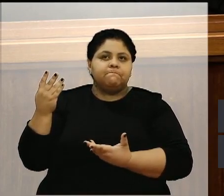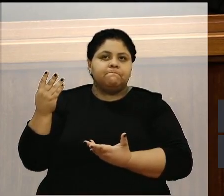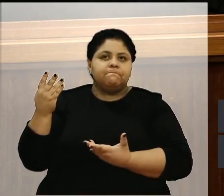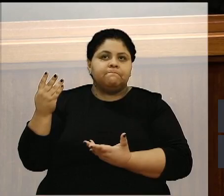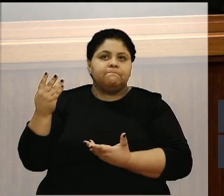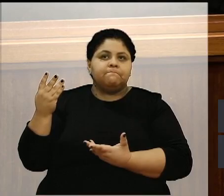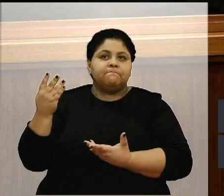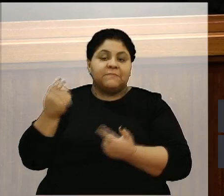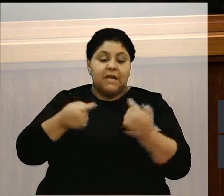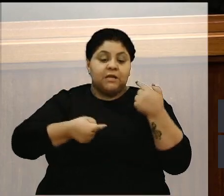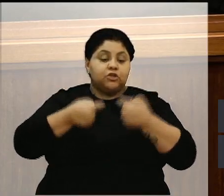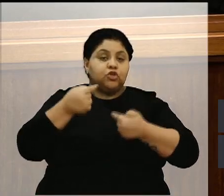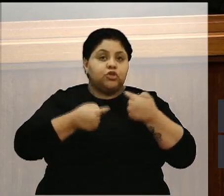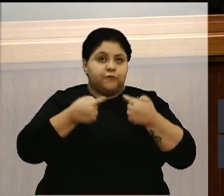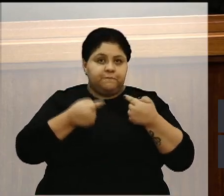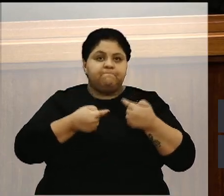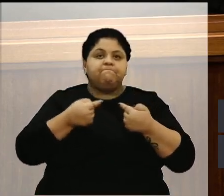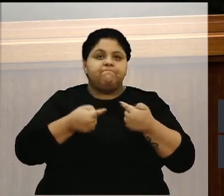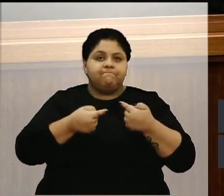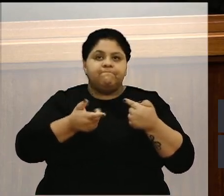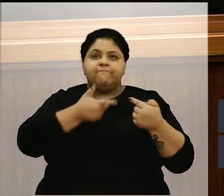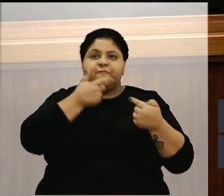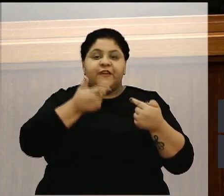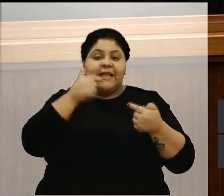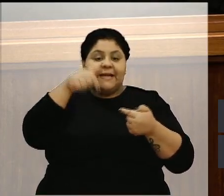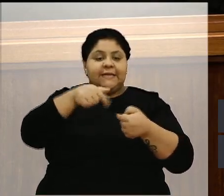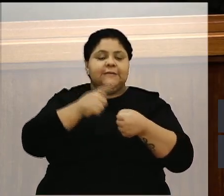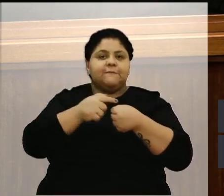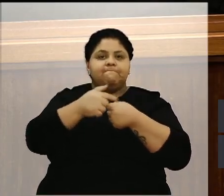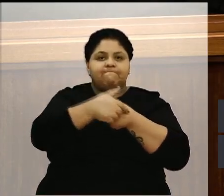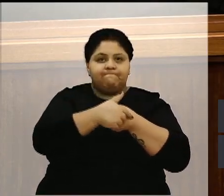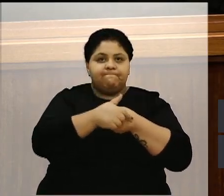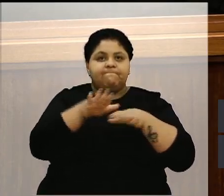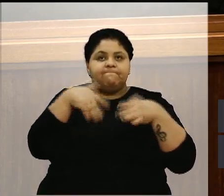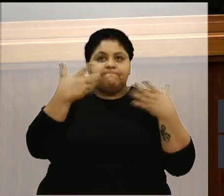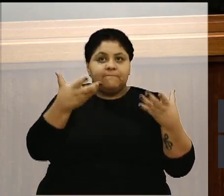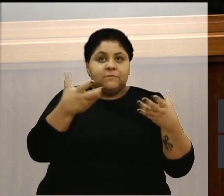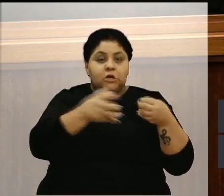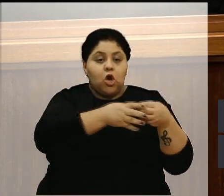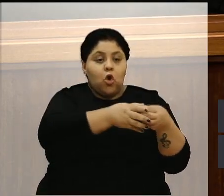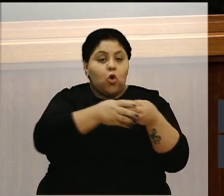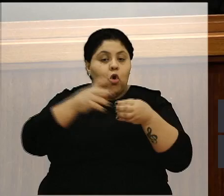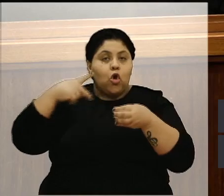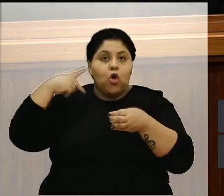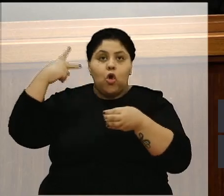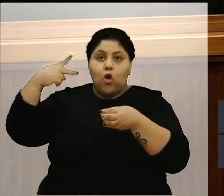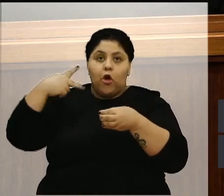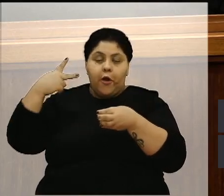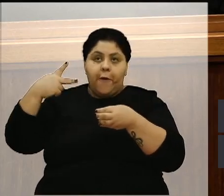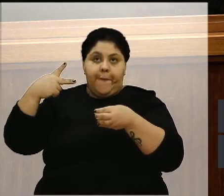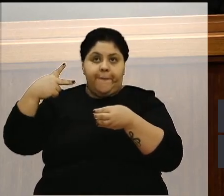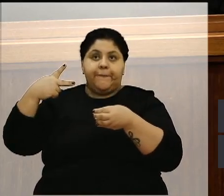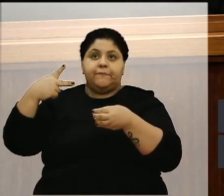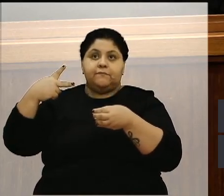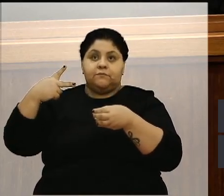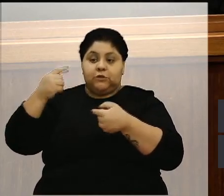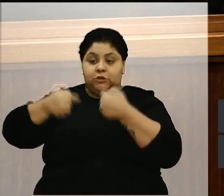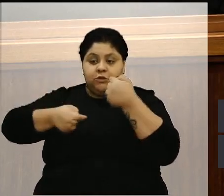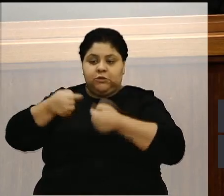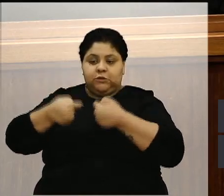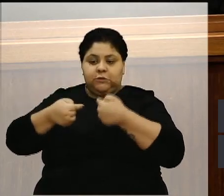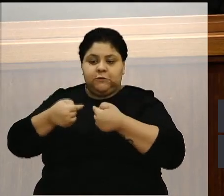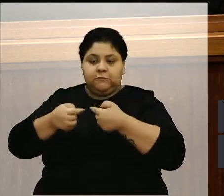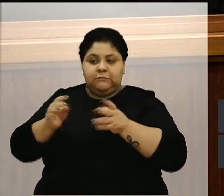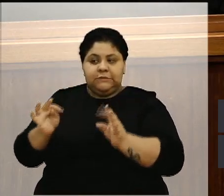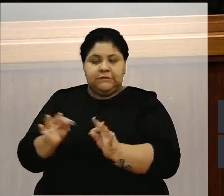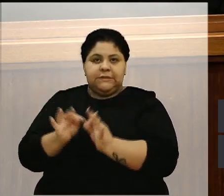as discussões que a gente quer trazer para a nossa cidade. Então, a frente parlamentar ela vem ao encontro disso, de discussões